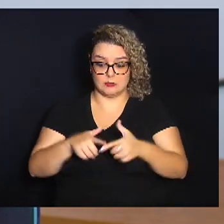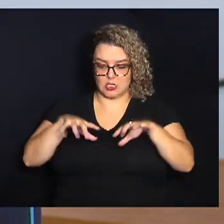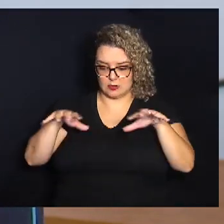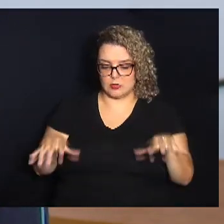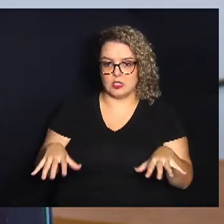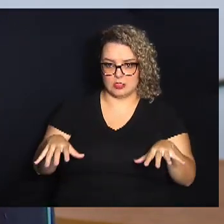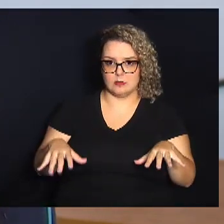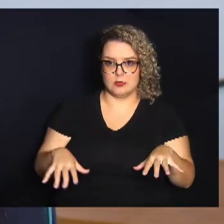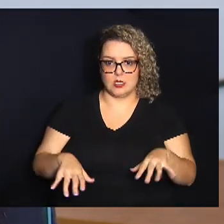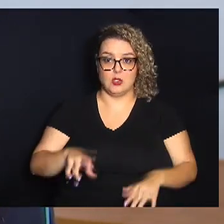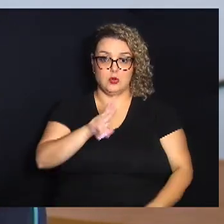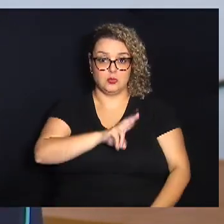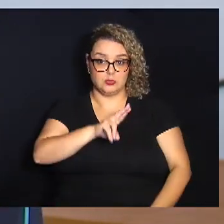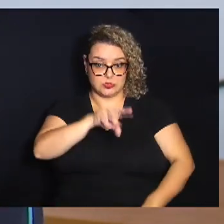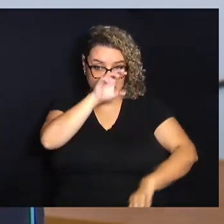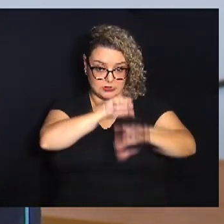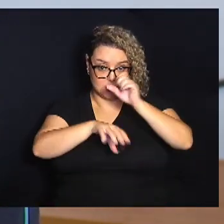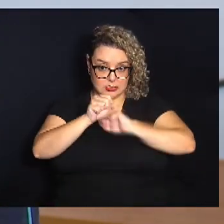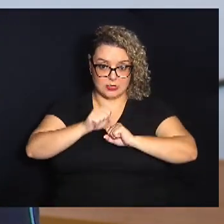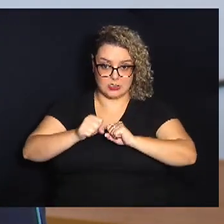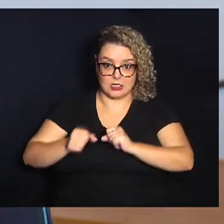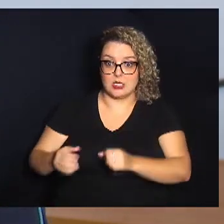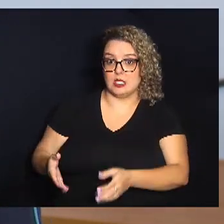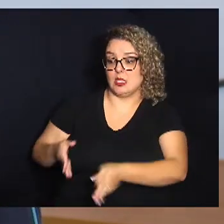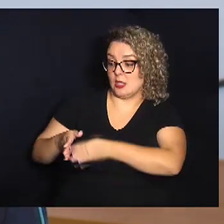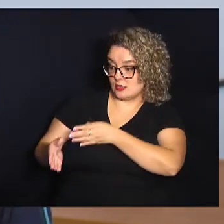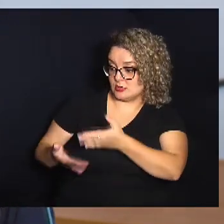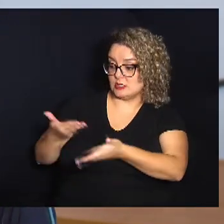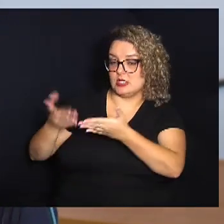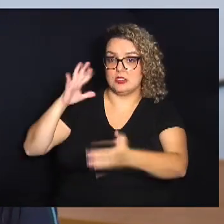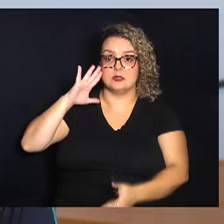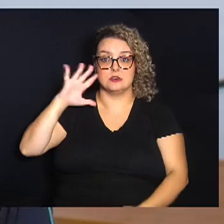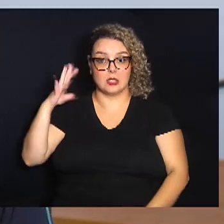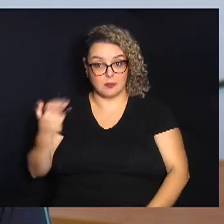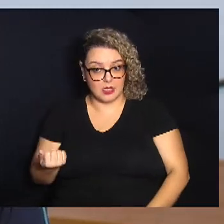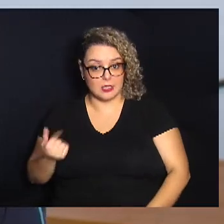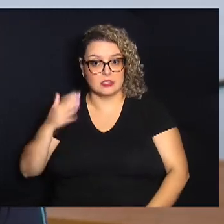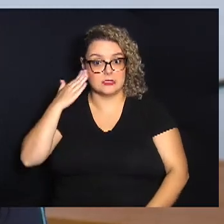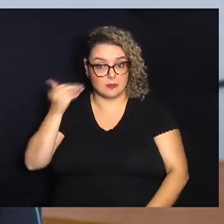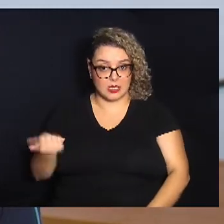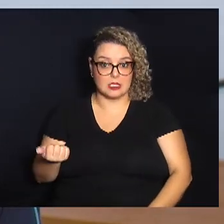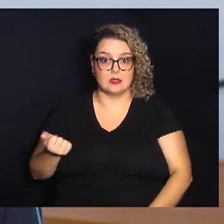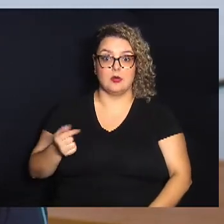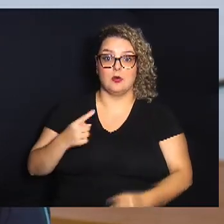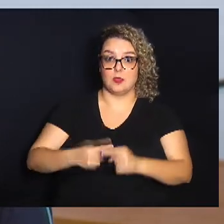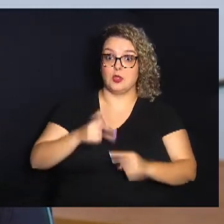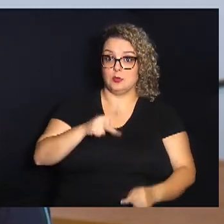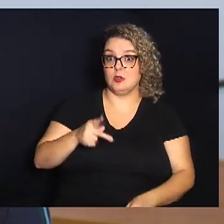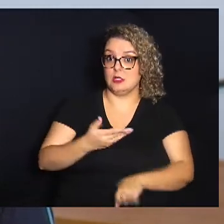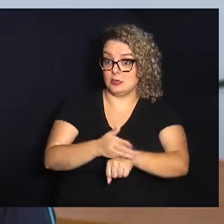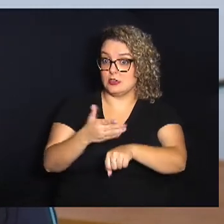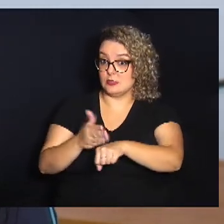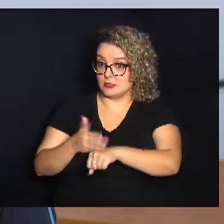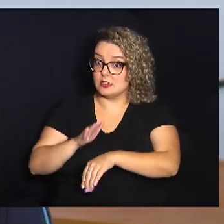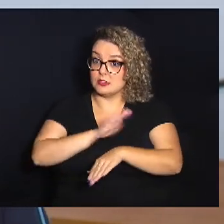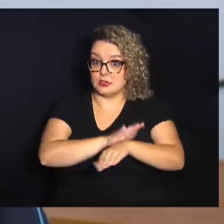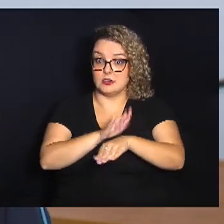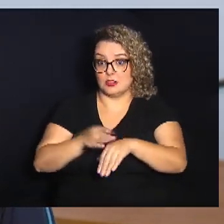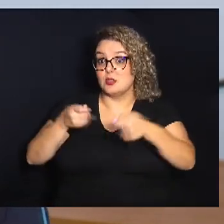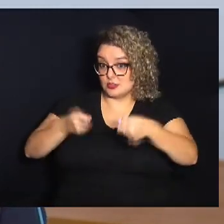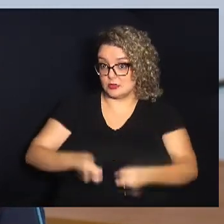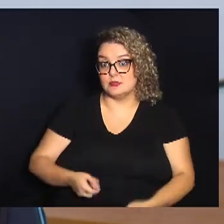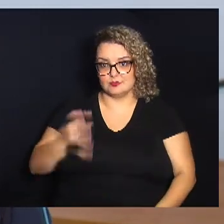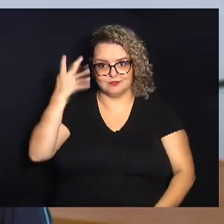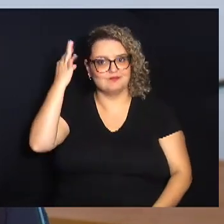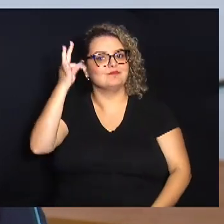aplicando conhecimentos e consolidando saberes, que é muito interessante porque os professores eles fazem vários exercícios que ajudam muito a consolidar nossa teoria que a